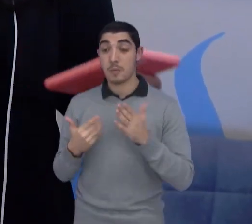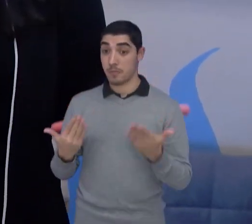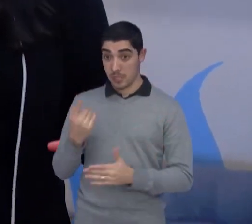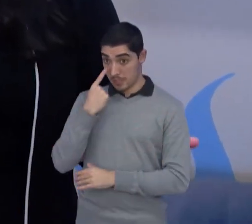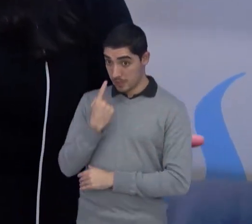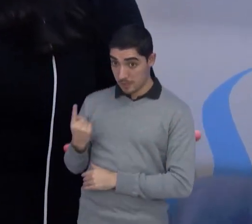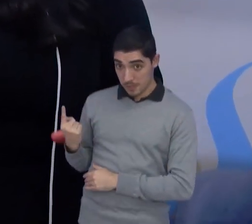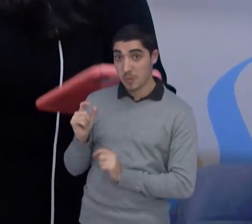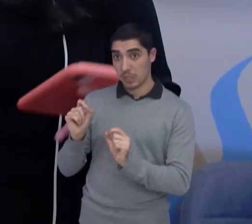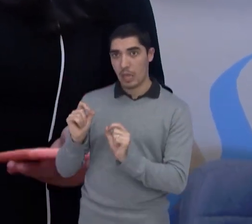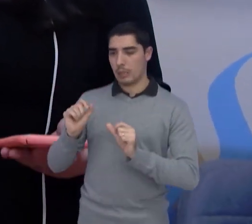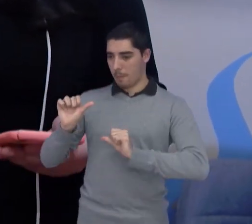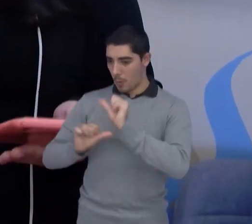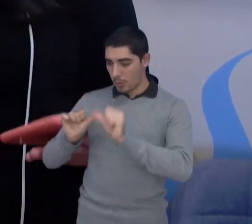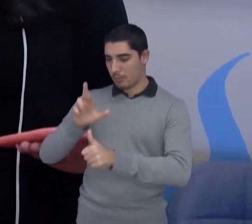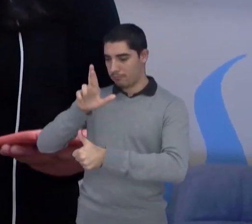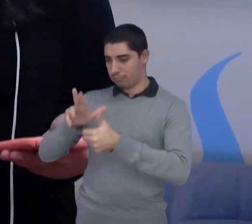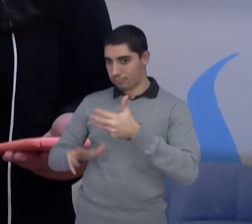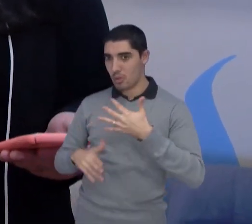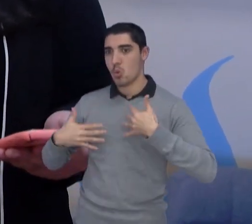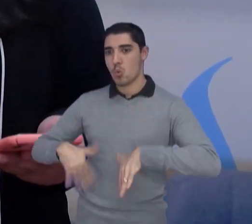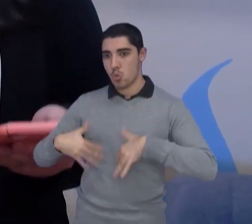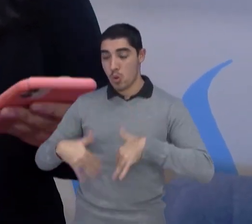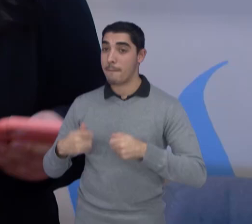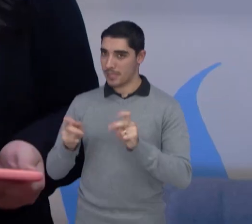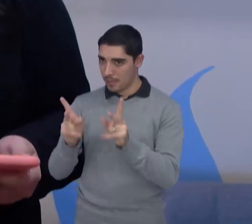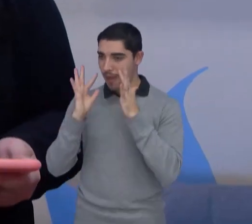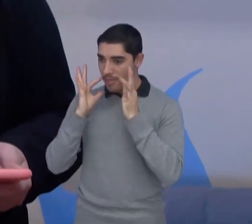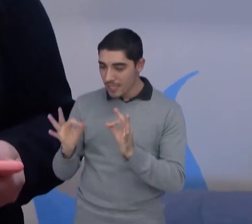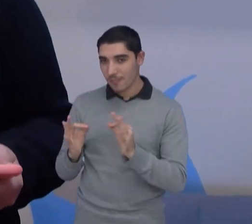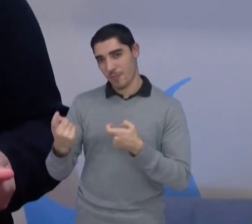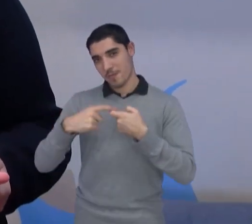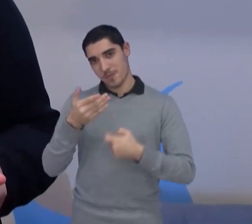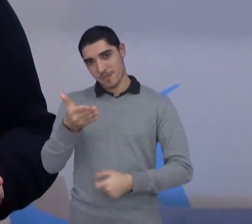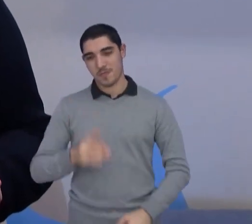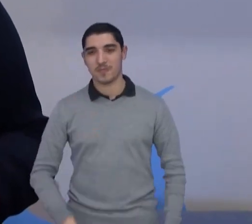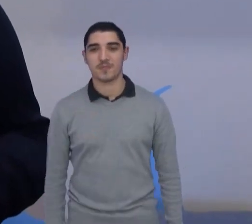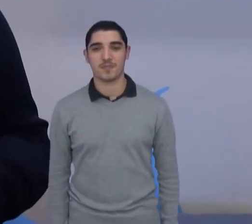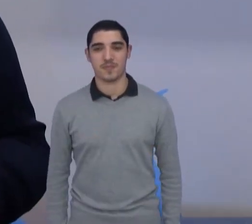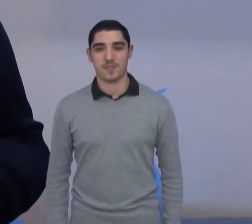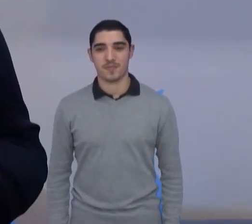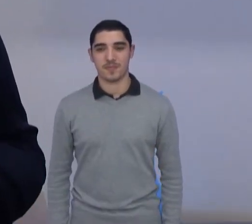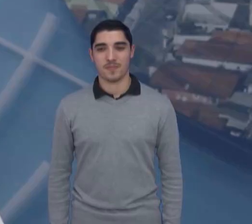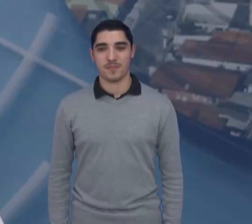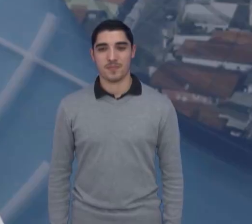são muitas mudanças, né? Então a gente tem que estar com esse olhar atento mesmo. Volto com você aí no estúdio.